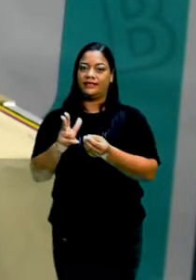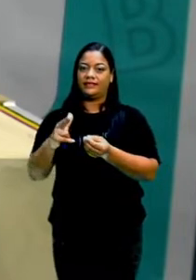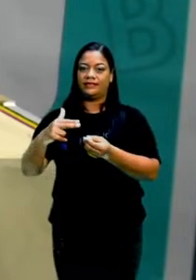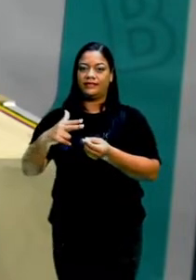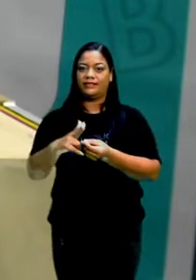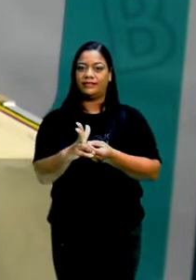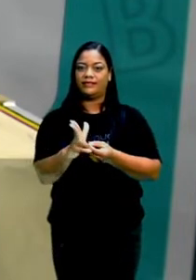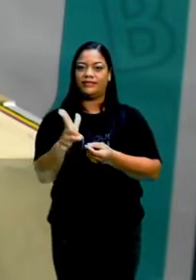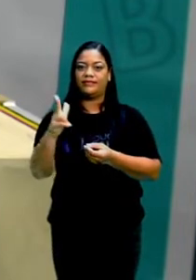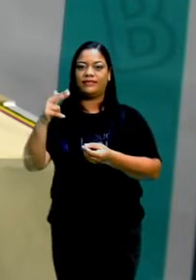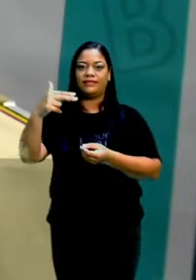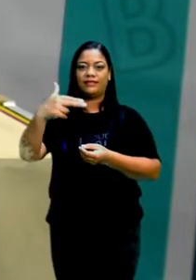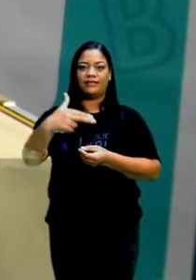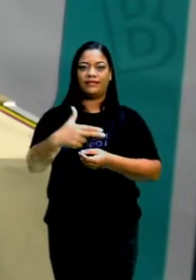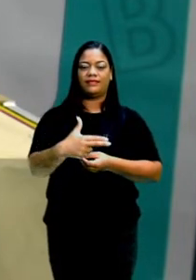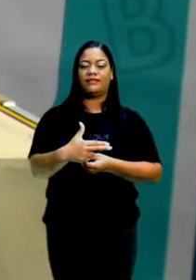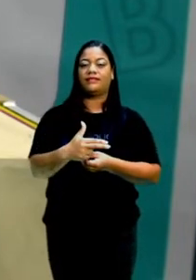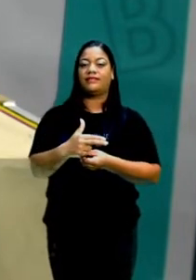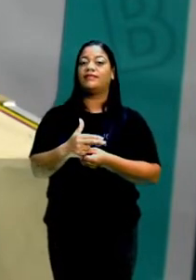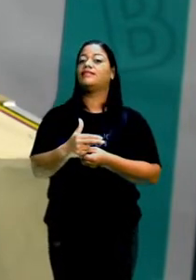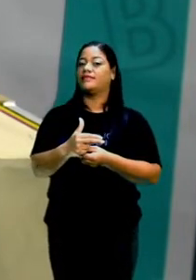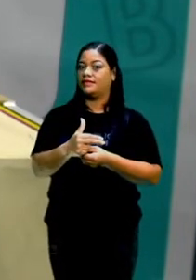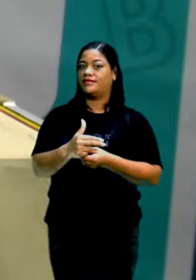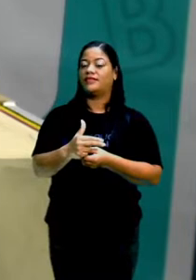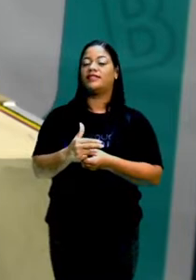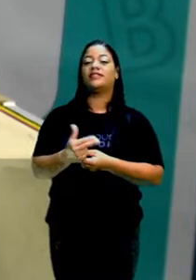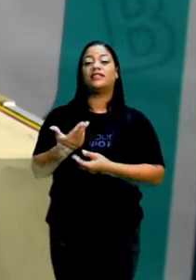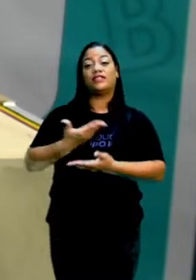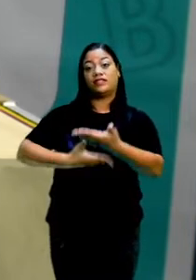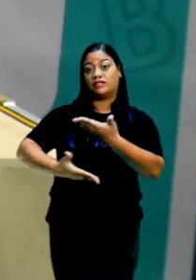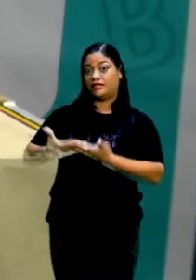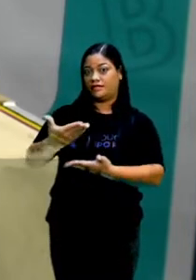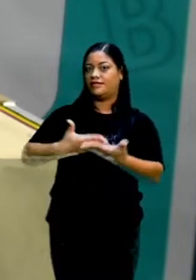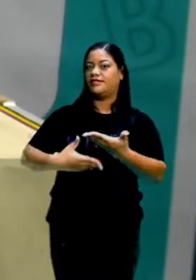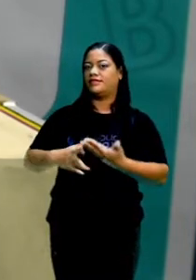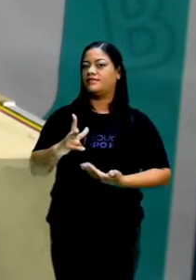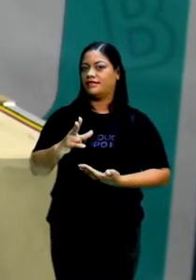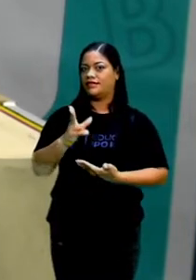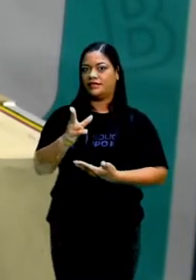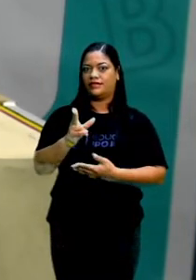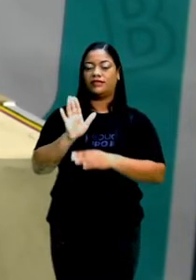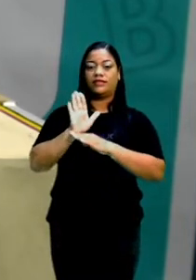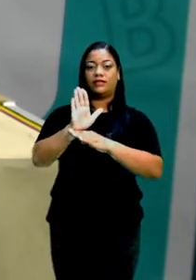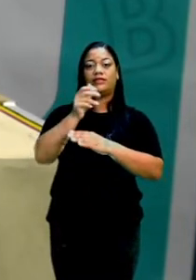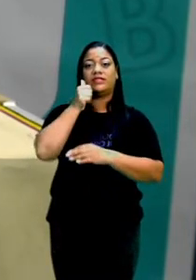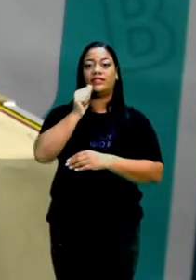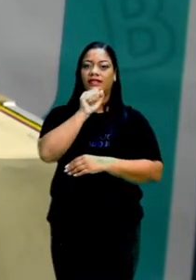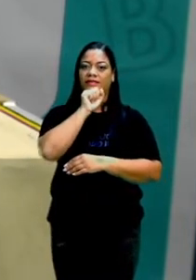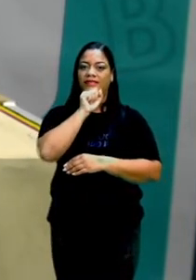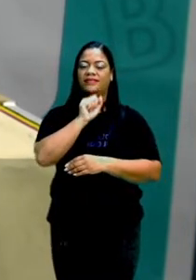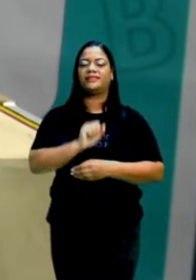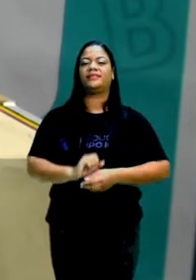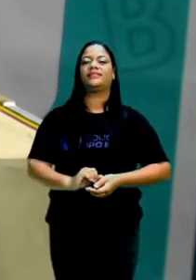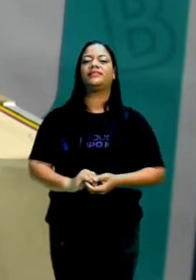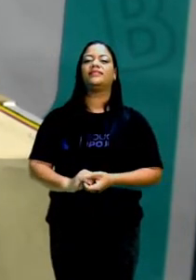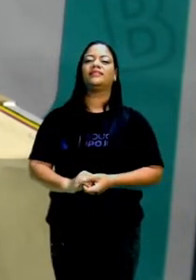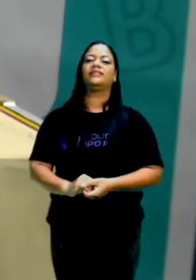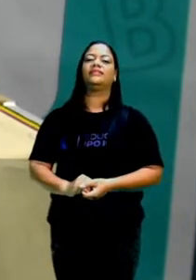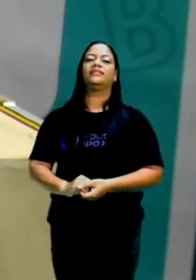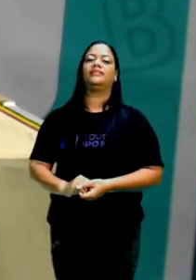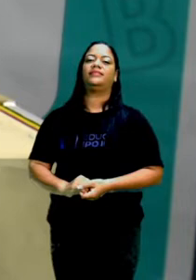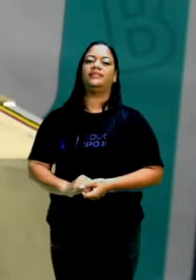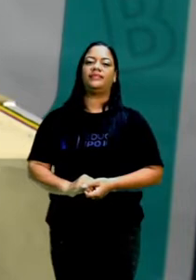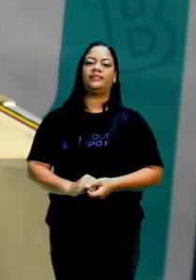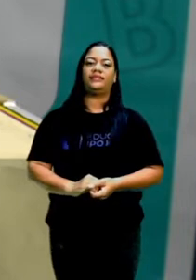recortar com a ajuda da mamãe, certo? Para não se machucar com a tesoura. A gente vai recortar